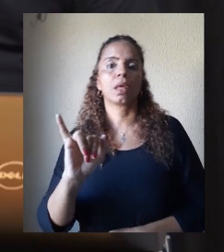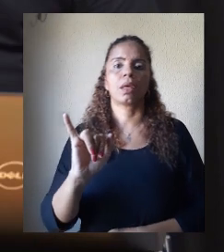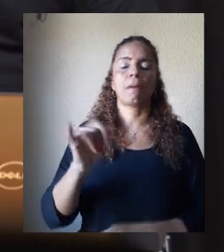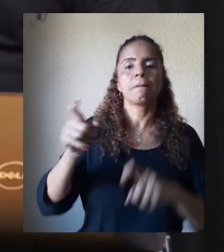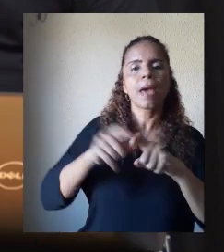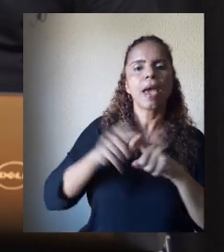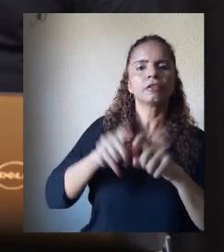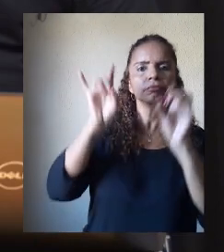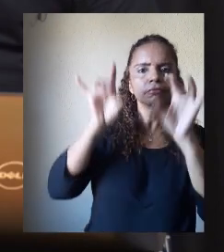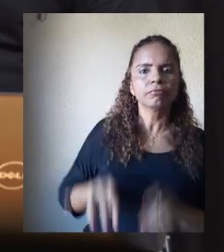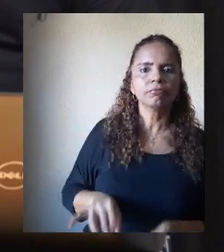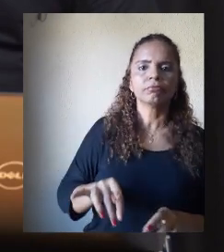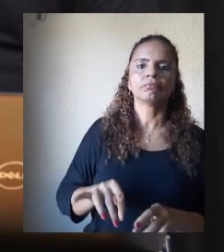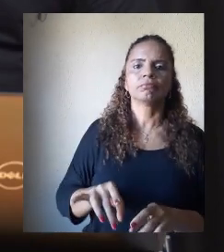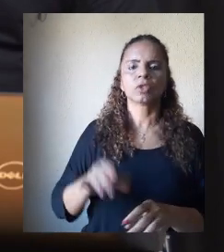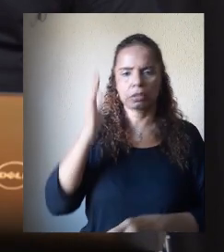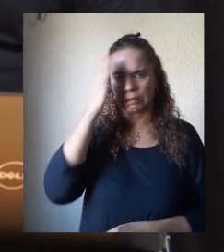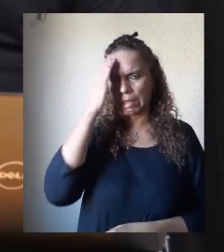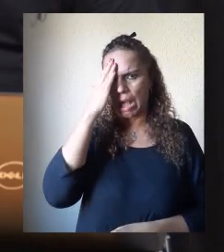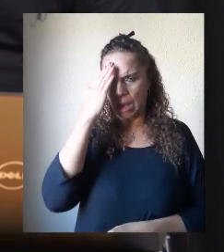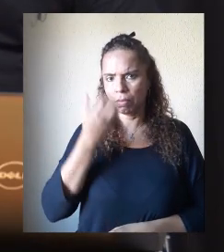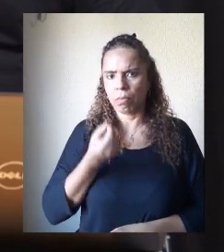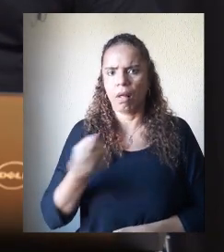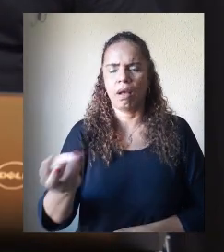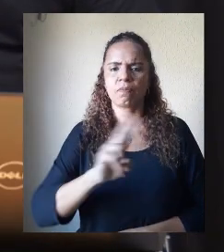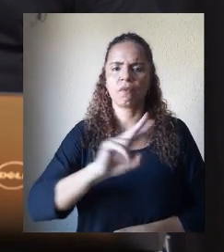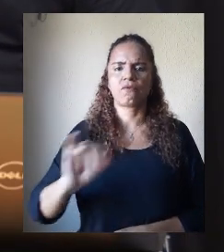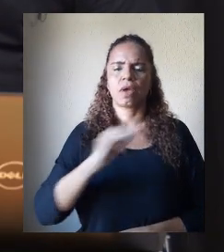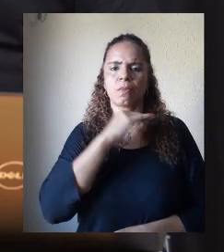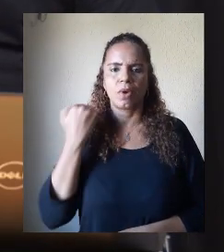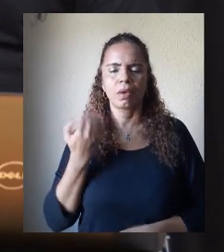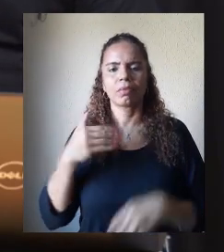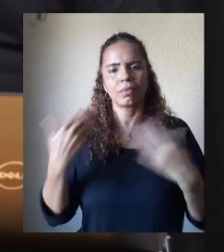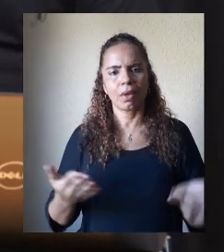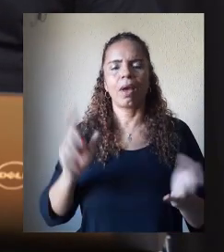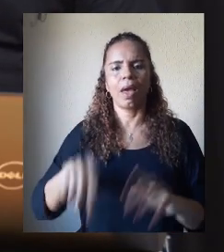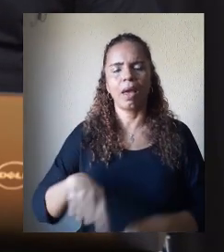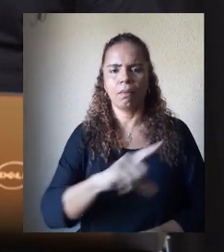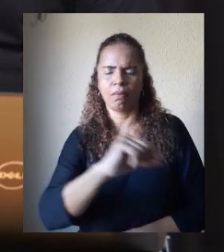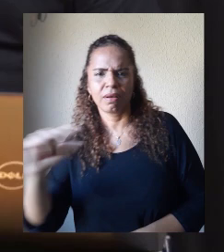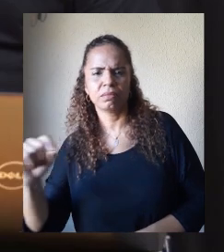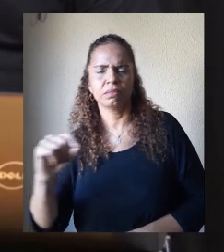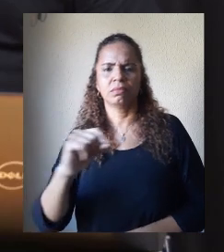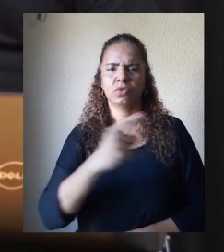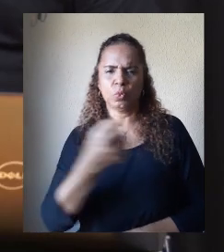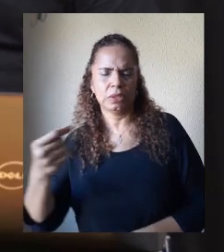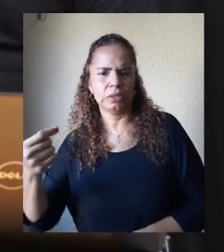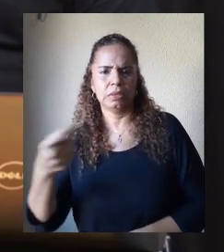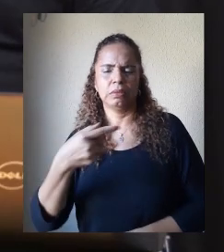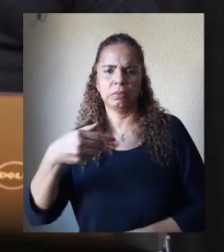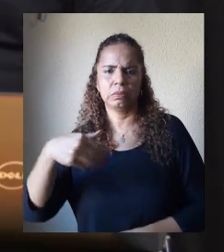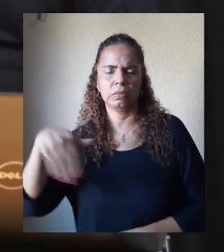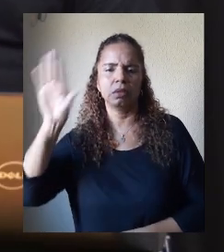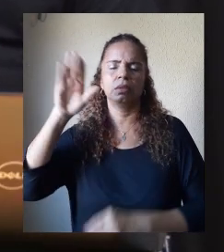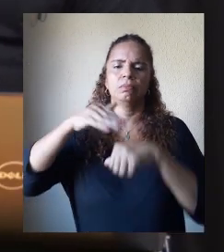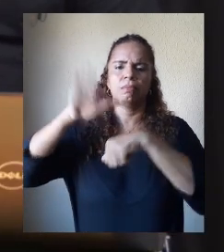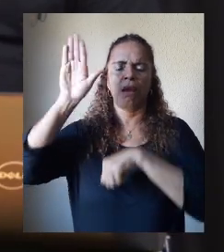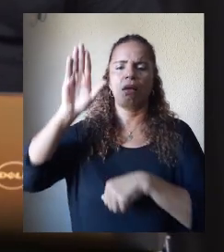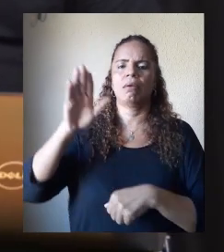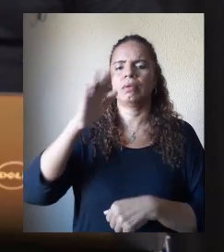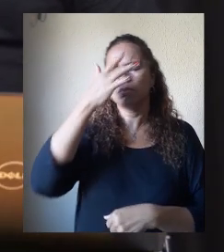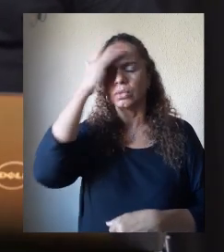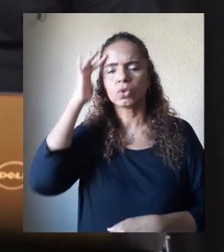vão morrer, a gente acaba falando em centenas de milhares de pessoas. Não tem sistema de